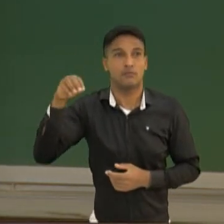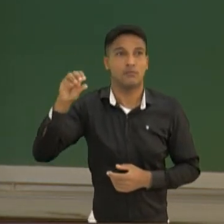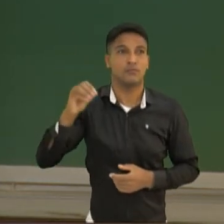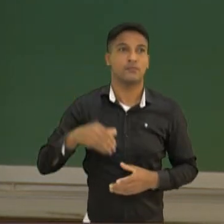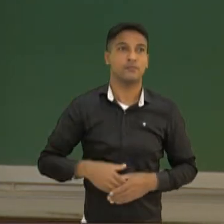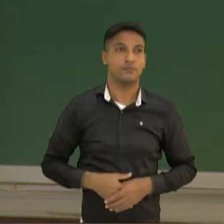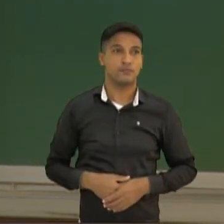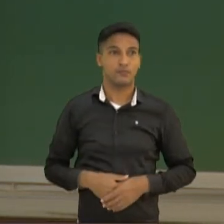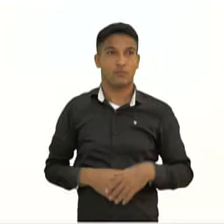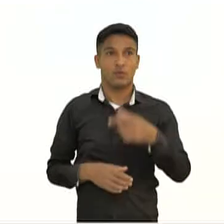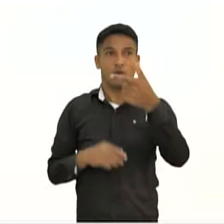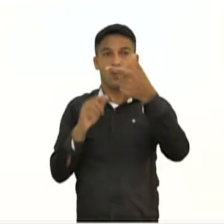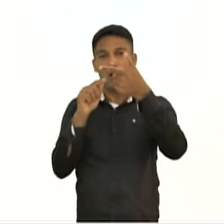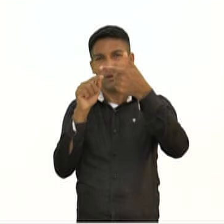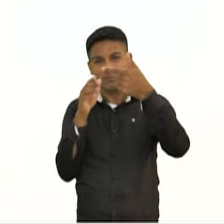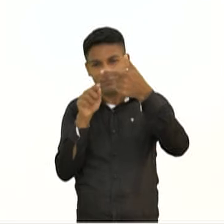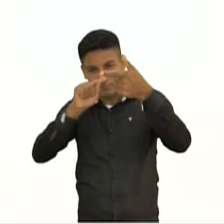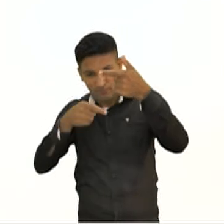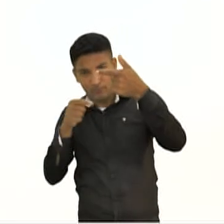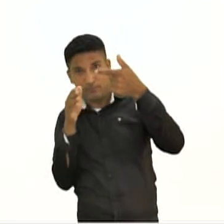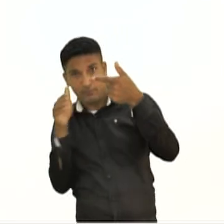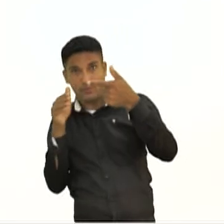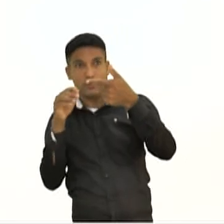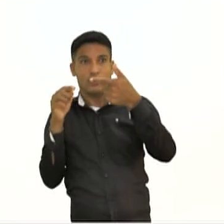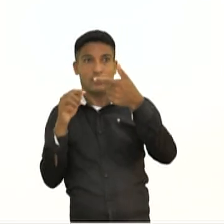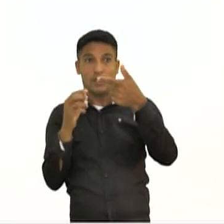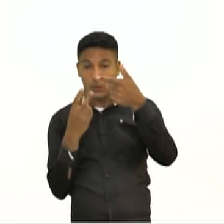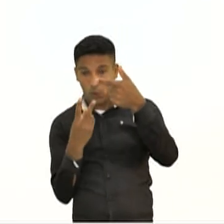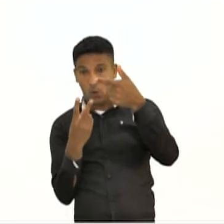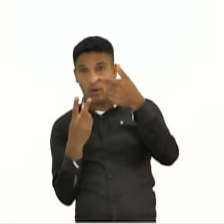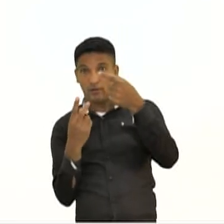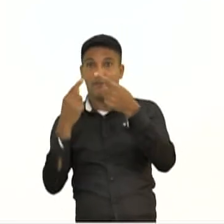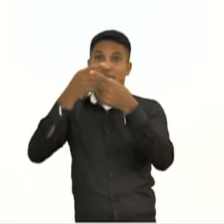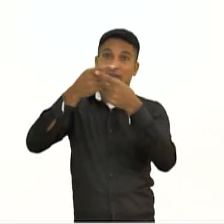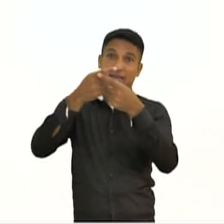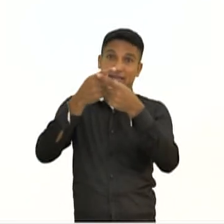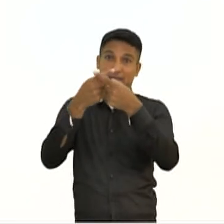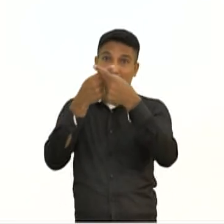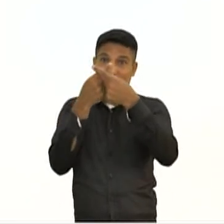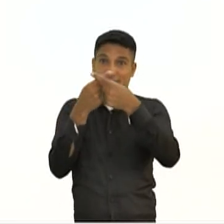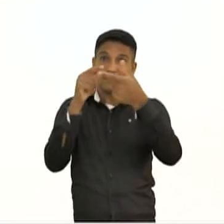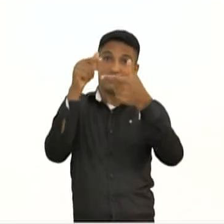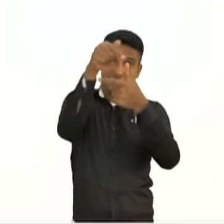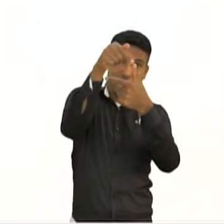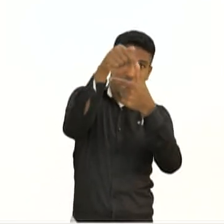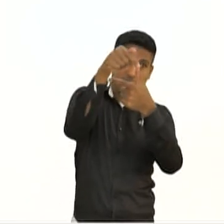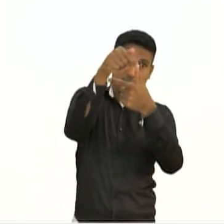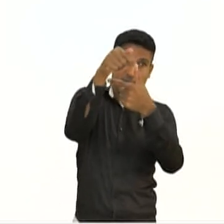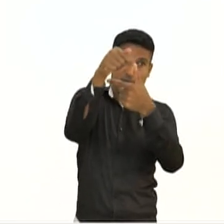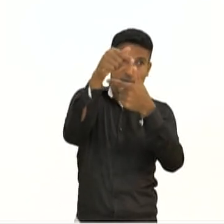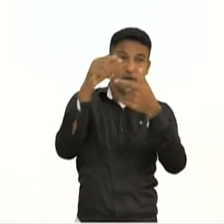2 centésimos vezes 7, 14 centésimos. Tiro ali do